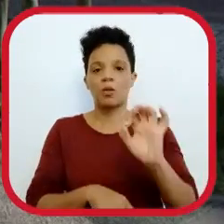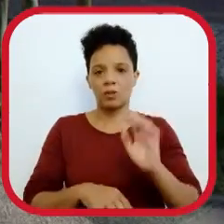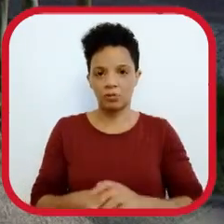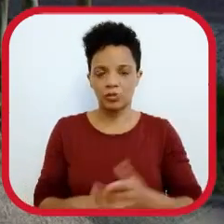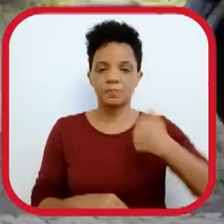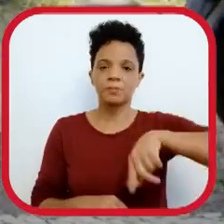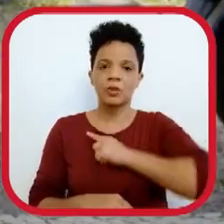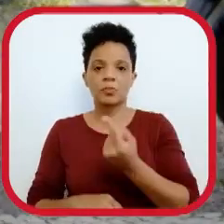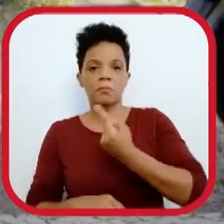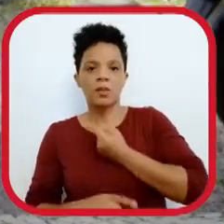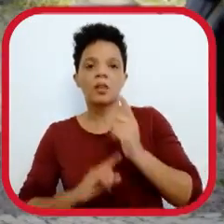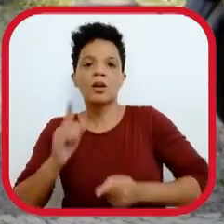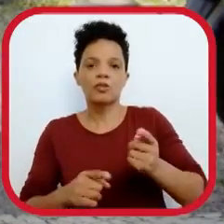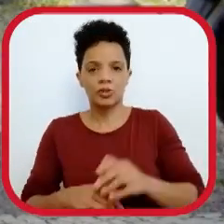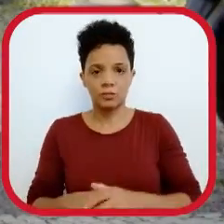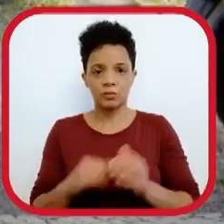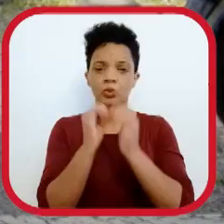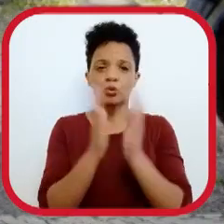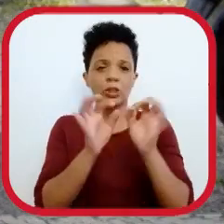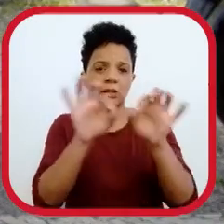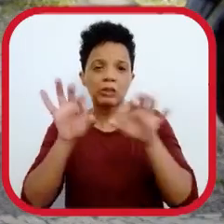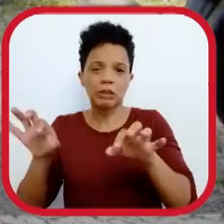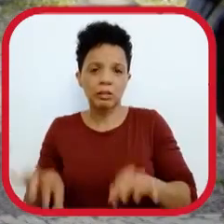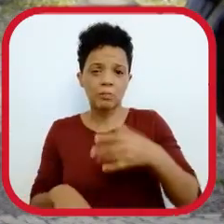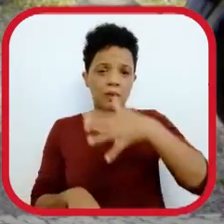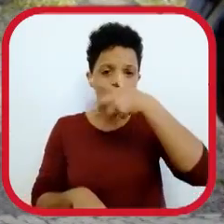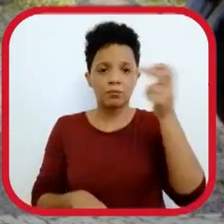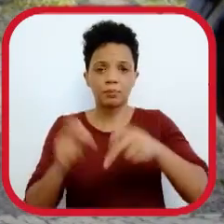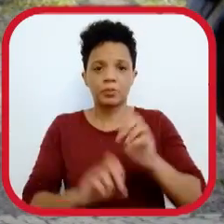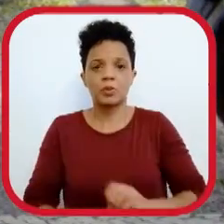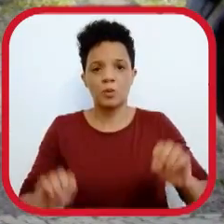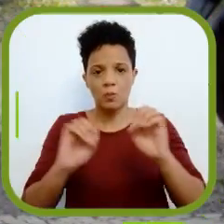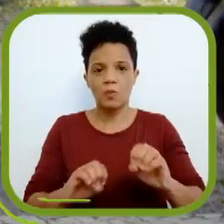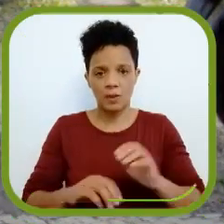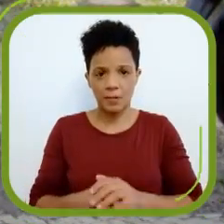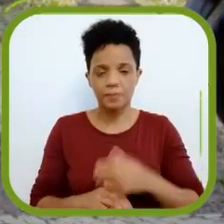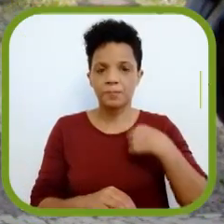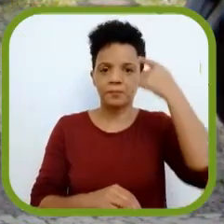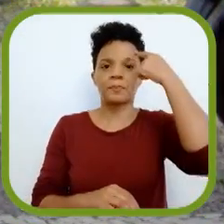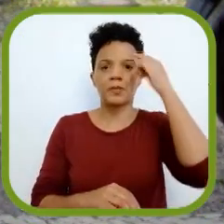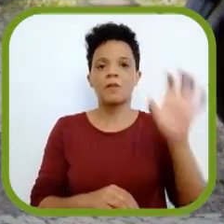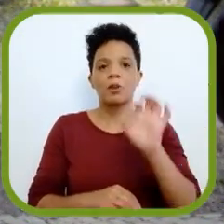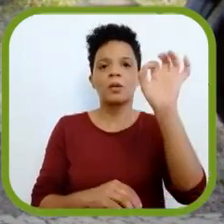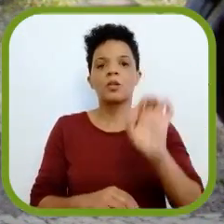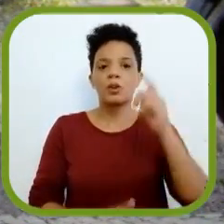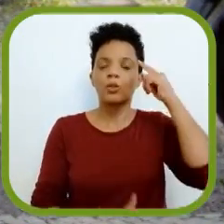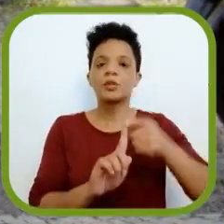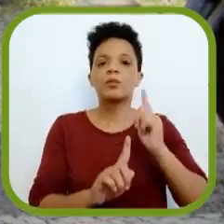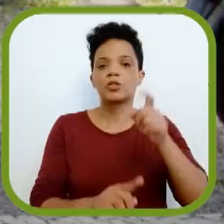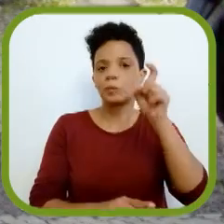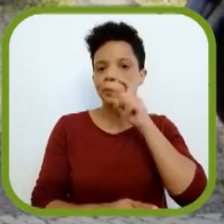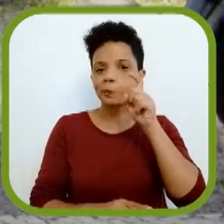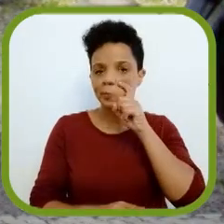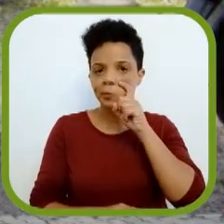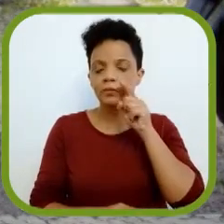através das cotas. Temos mesmo de nos considerar todos como iguais, mas infelizmente isso não acontece. E penso que esse tipo de cotas